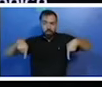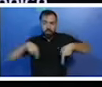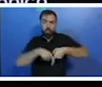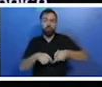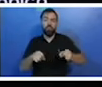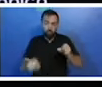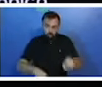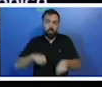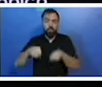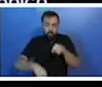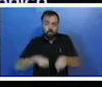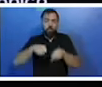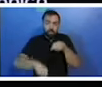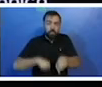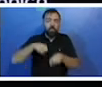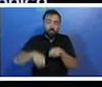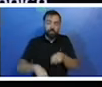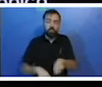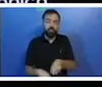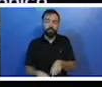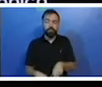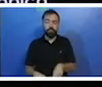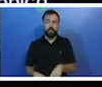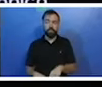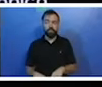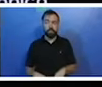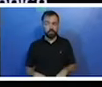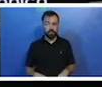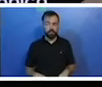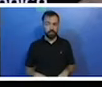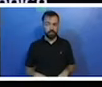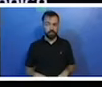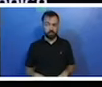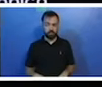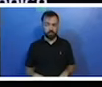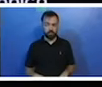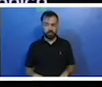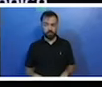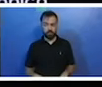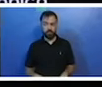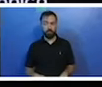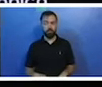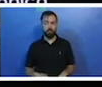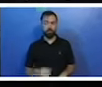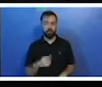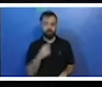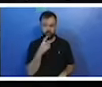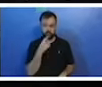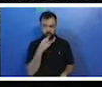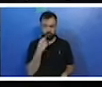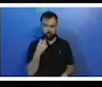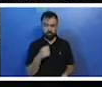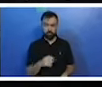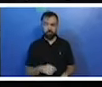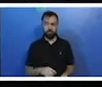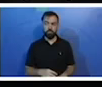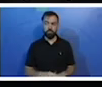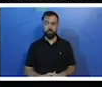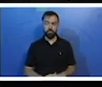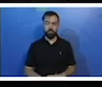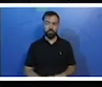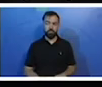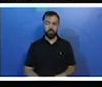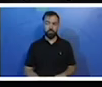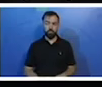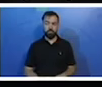fazendo os exercícios para quando a gente não tem uma bicicleta, né, para ir circular ao ar livre.